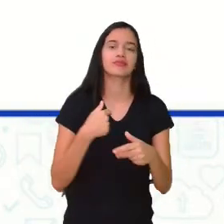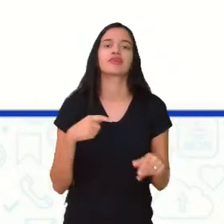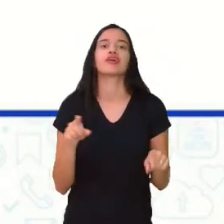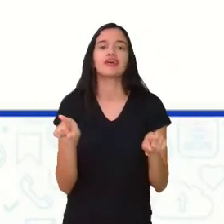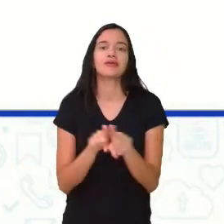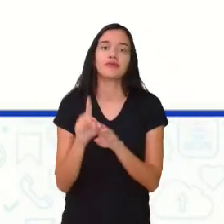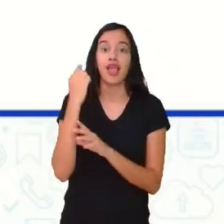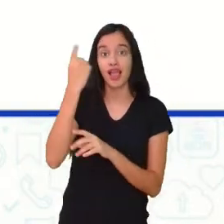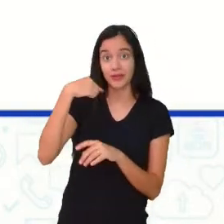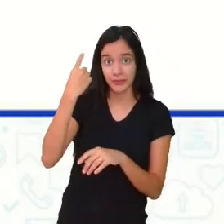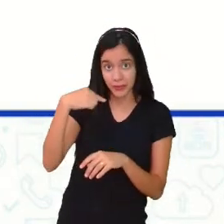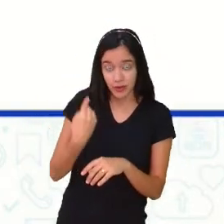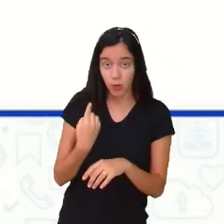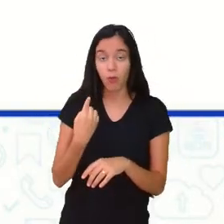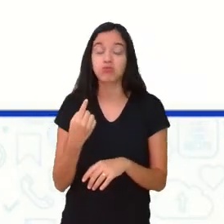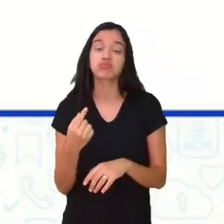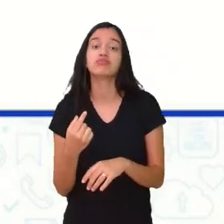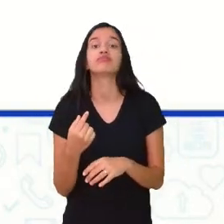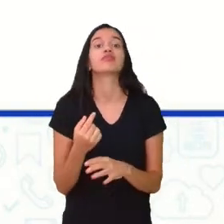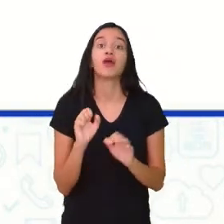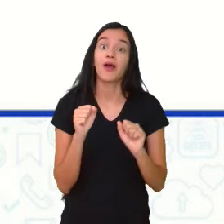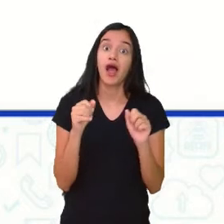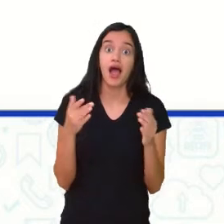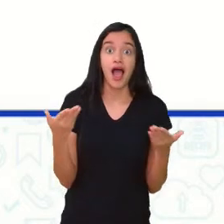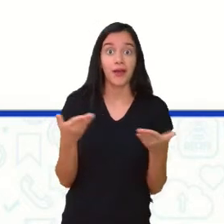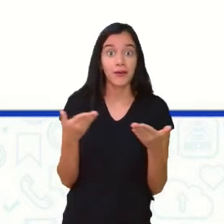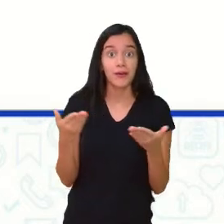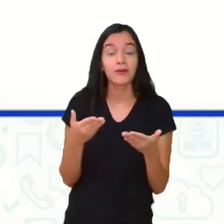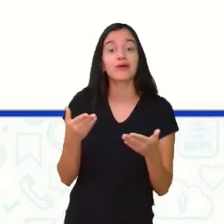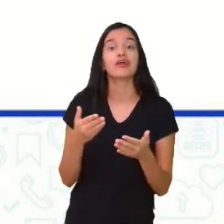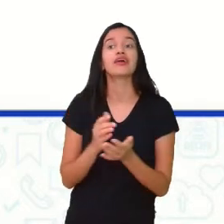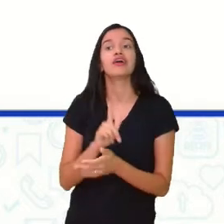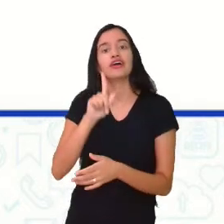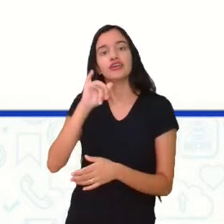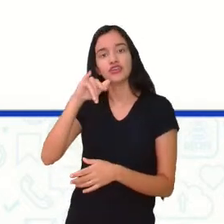é espanhol. E o Gil Vicente é português. Ai, meu Deus. Perdão, Gil.